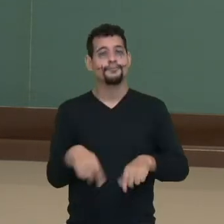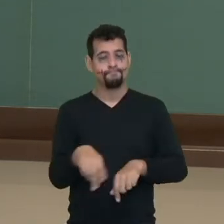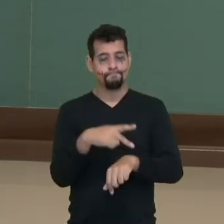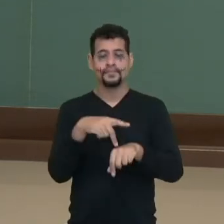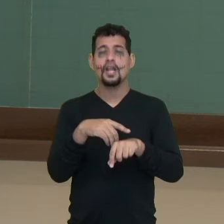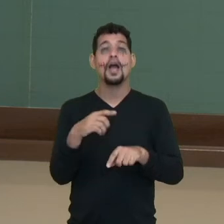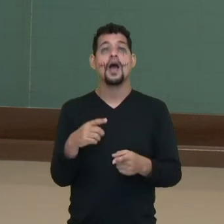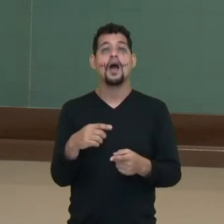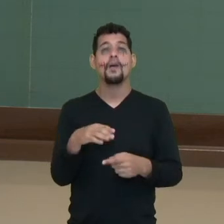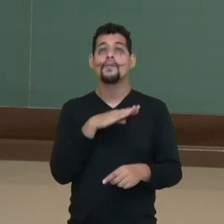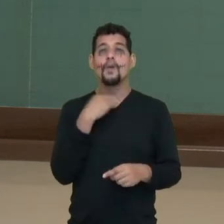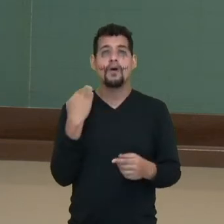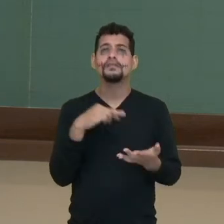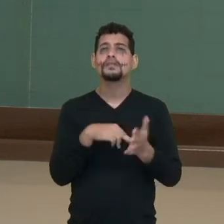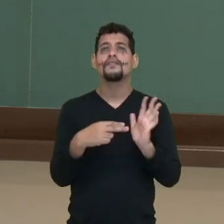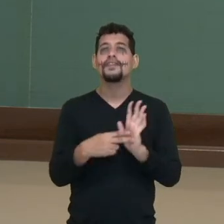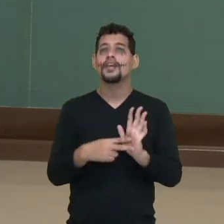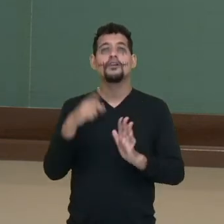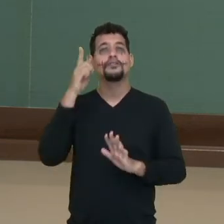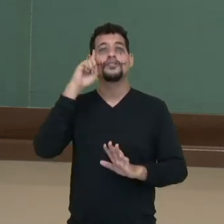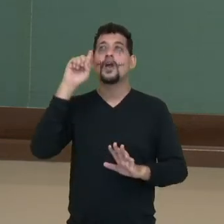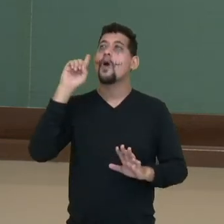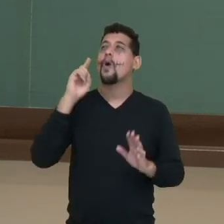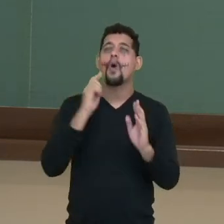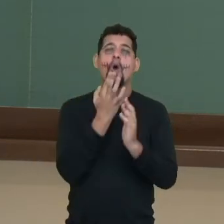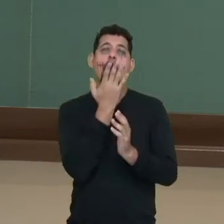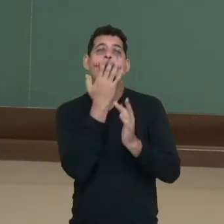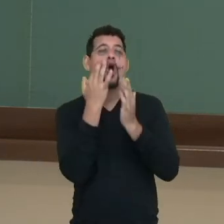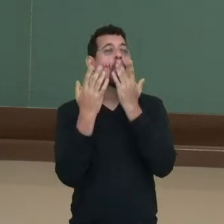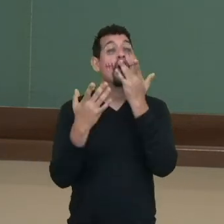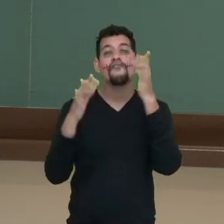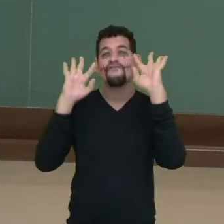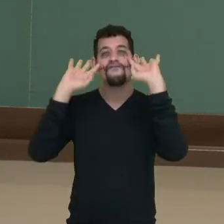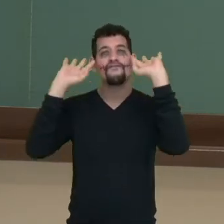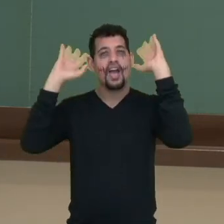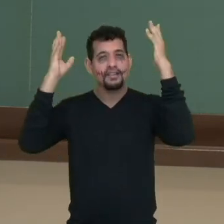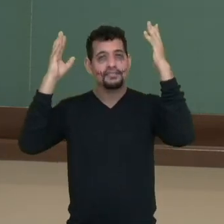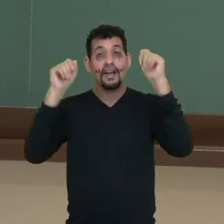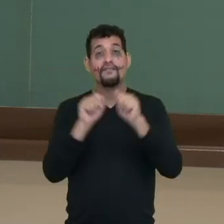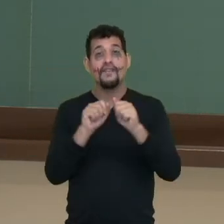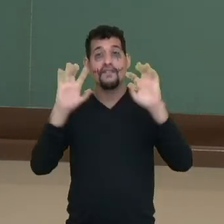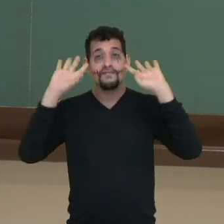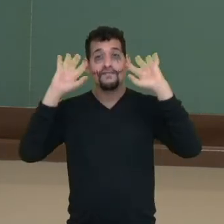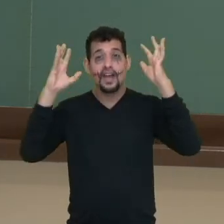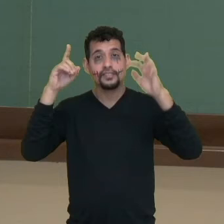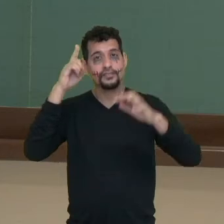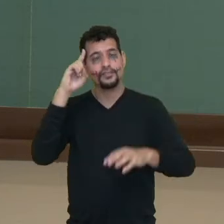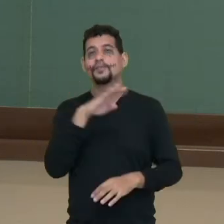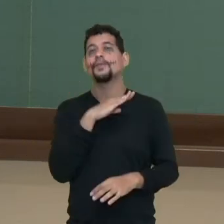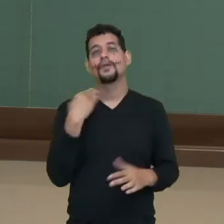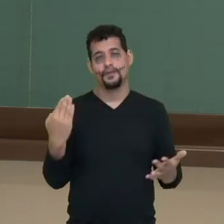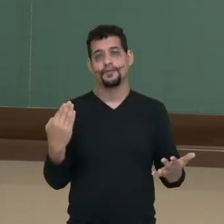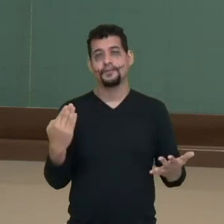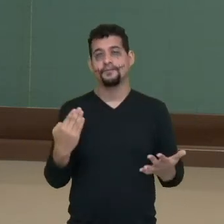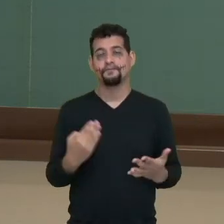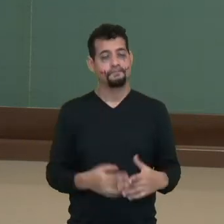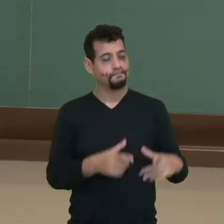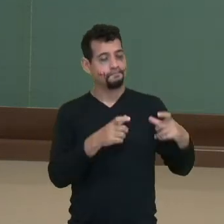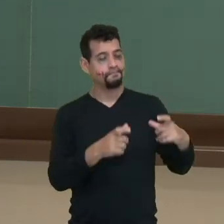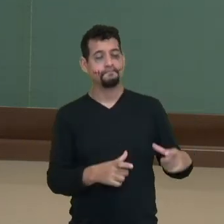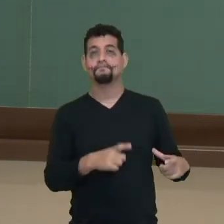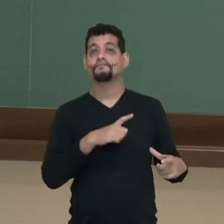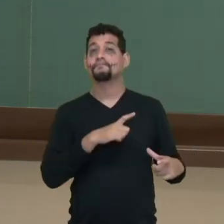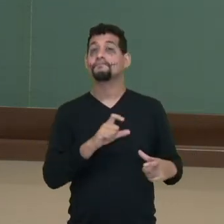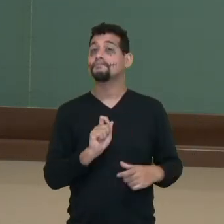dia colorido, é um dia festivo. Eles fazem festa no Dia dos Mortos, onde